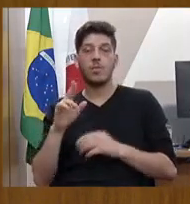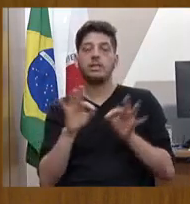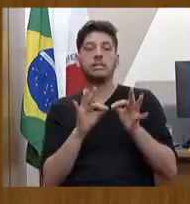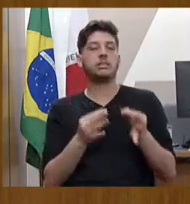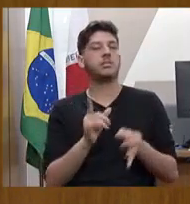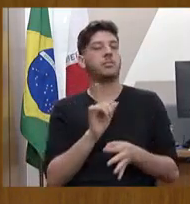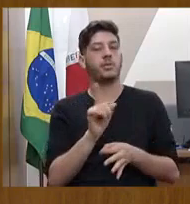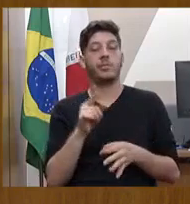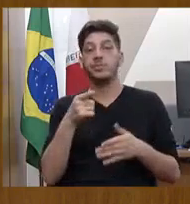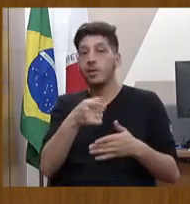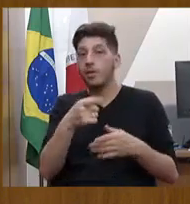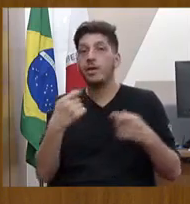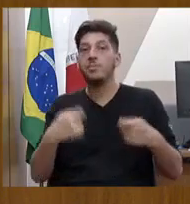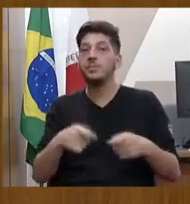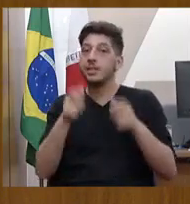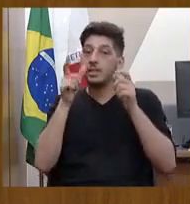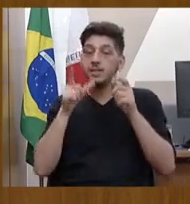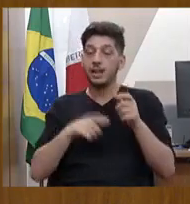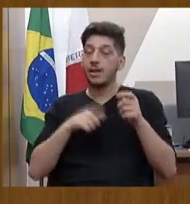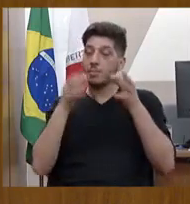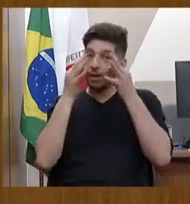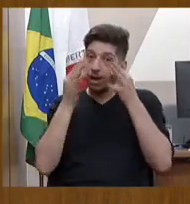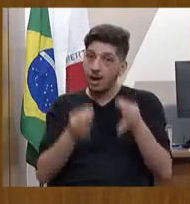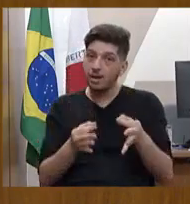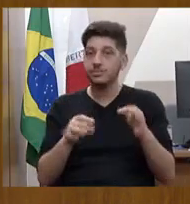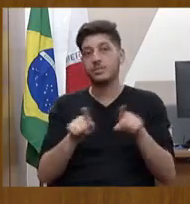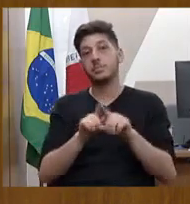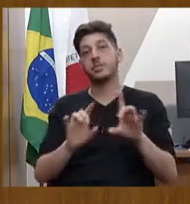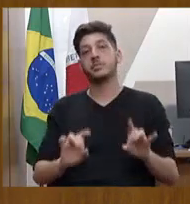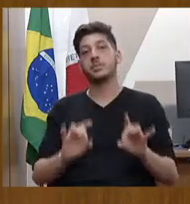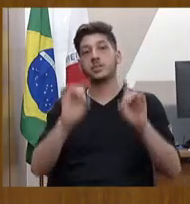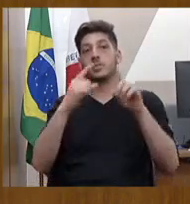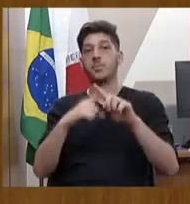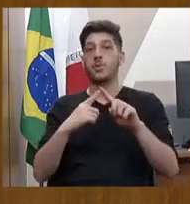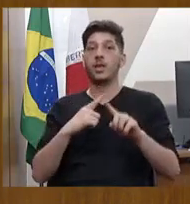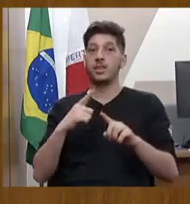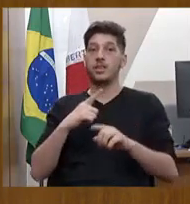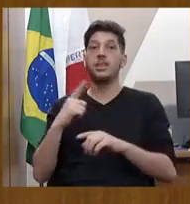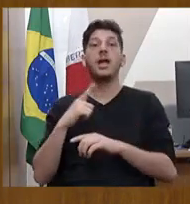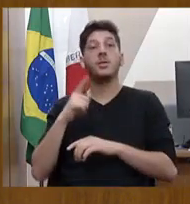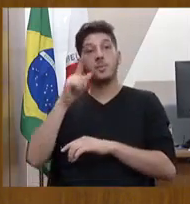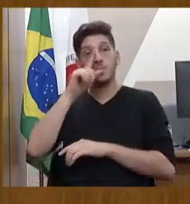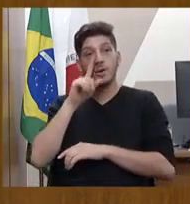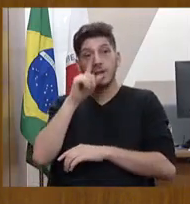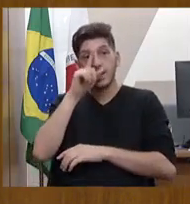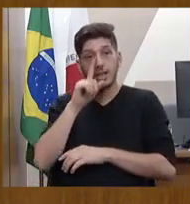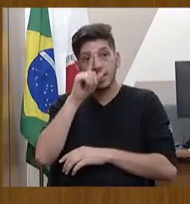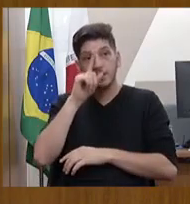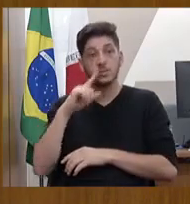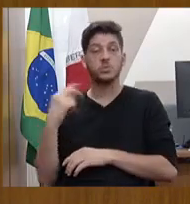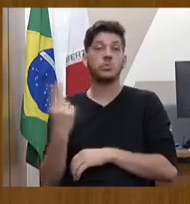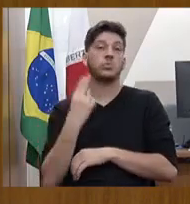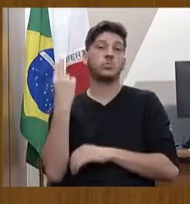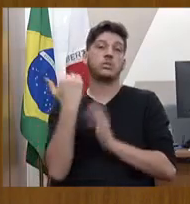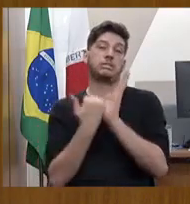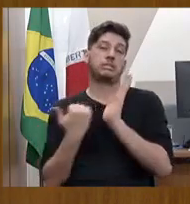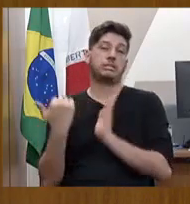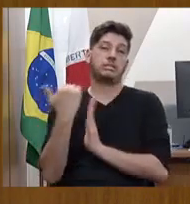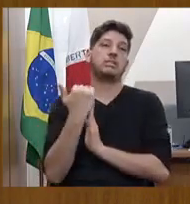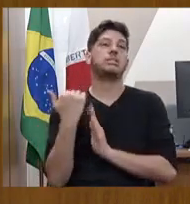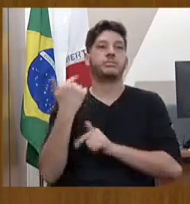de um olhar muito específico porque ele tem um grau de risco consideravelmente elevado da sua atividade